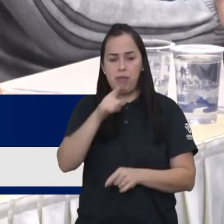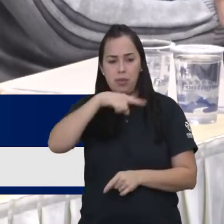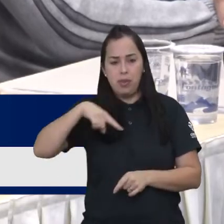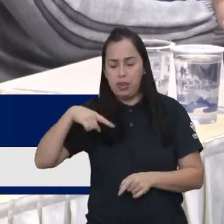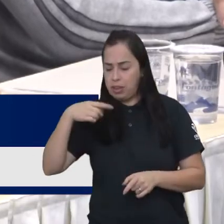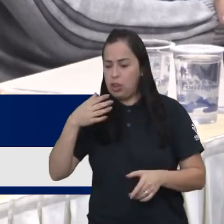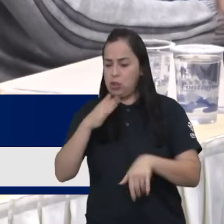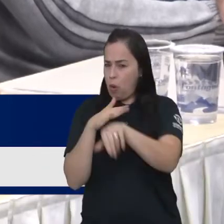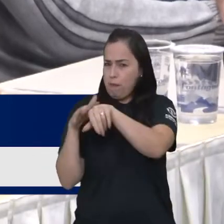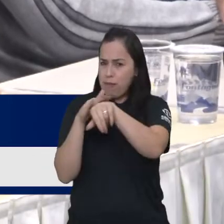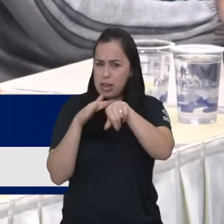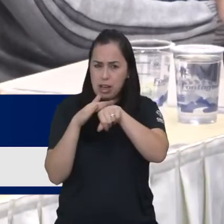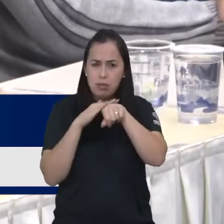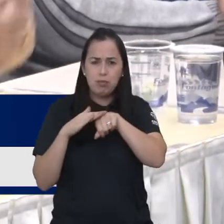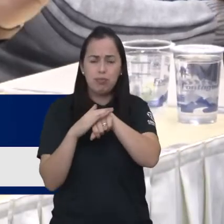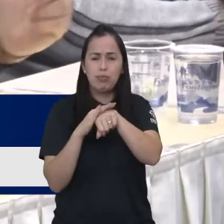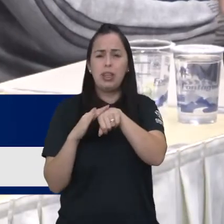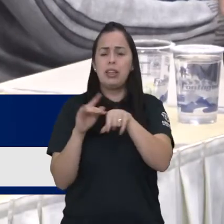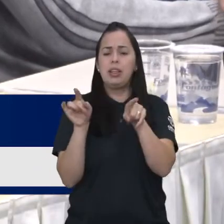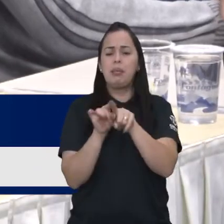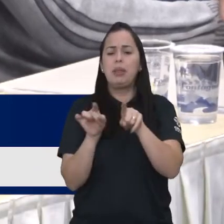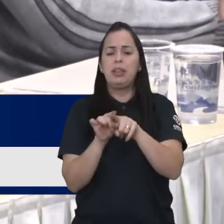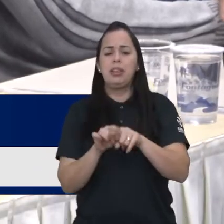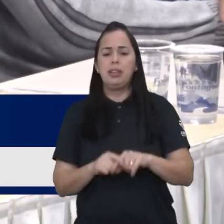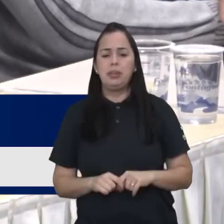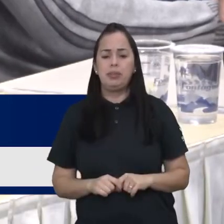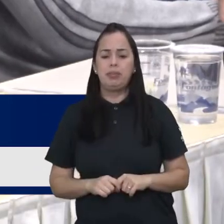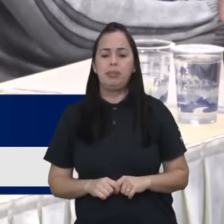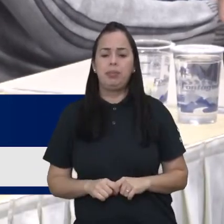amplo com vocês e também para